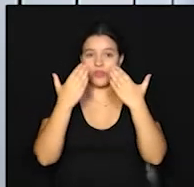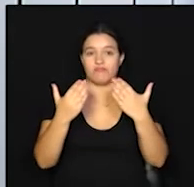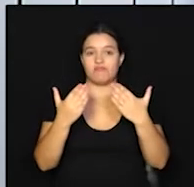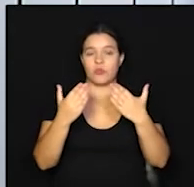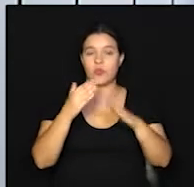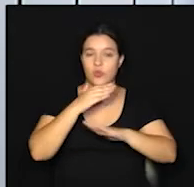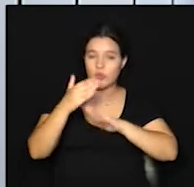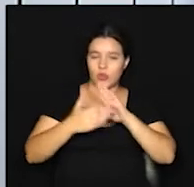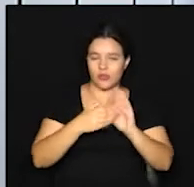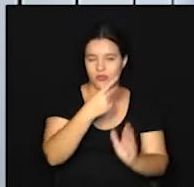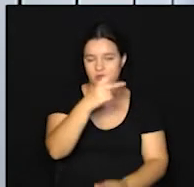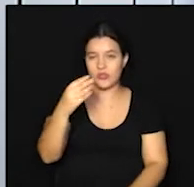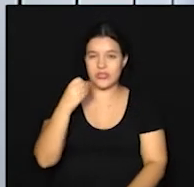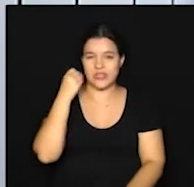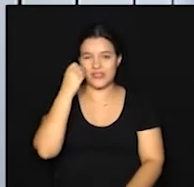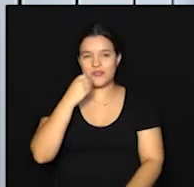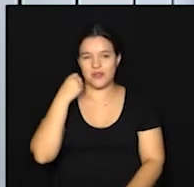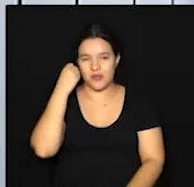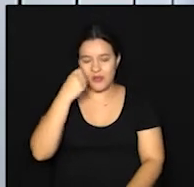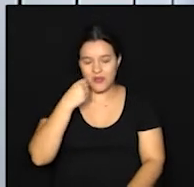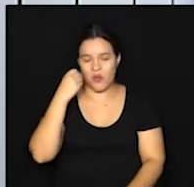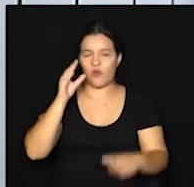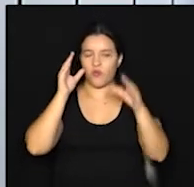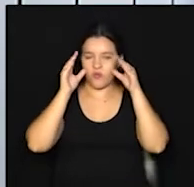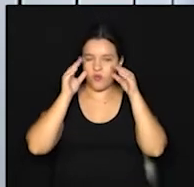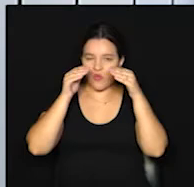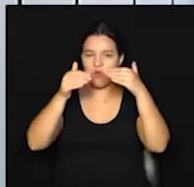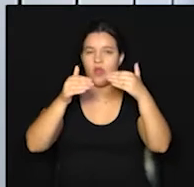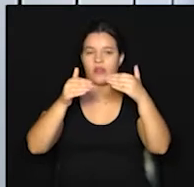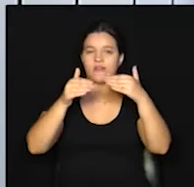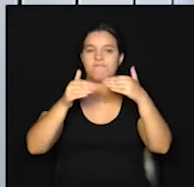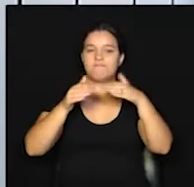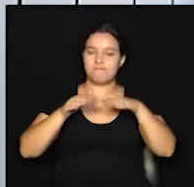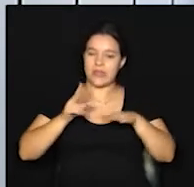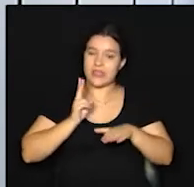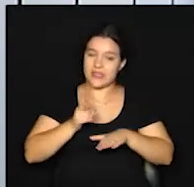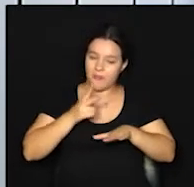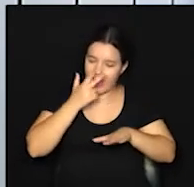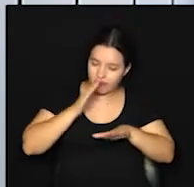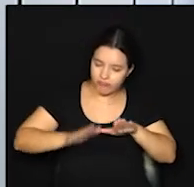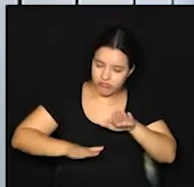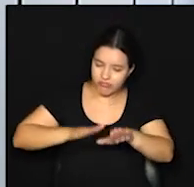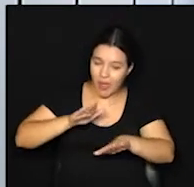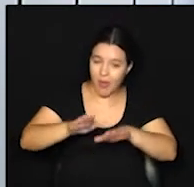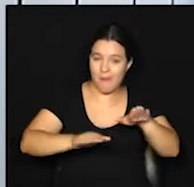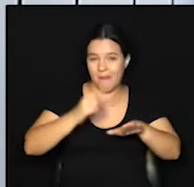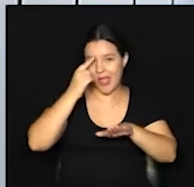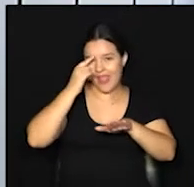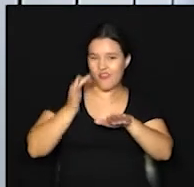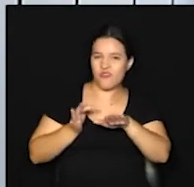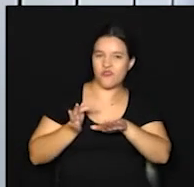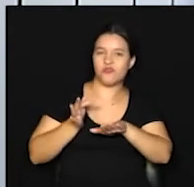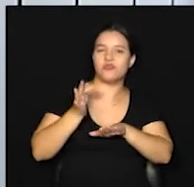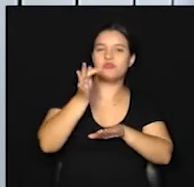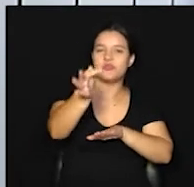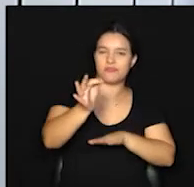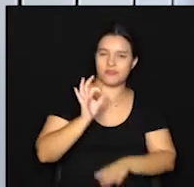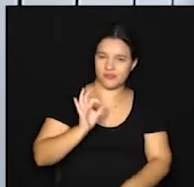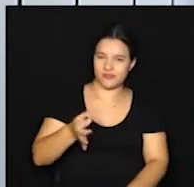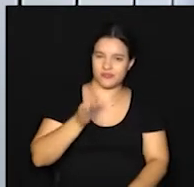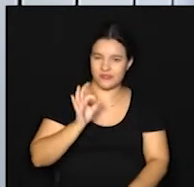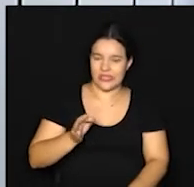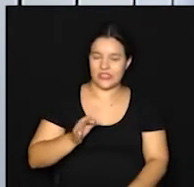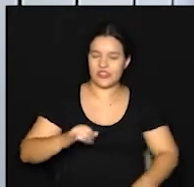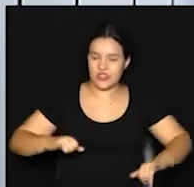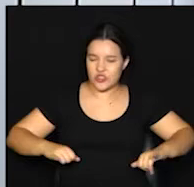você passou de cabeça erguida, dando um passo para frente, sempre enxergando algo positivo, saindo de uma